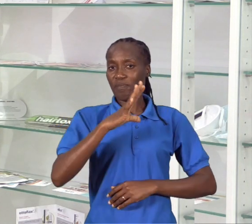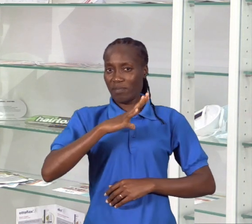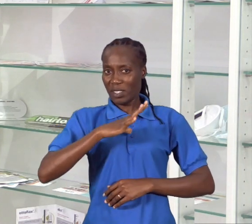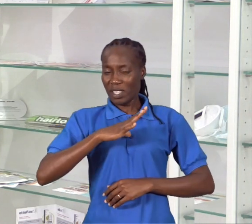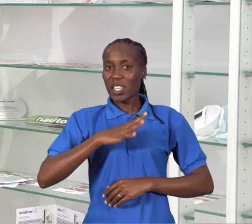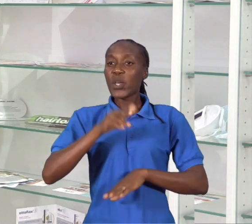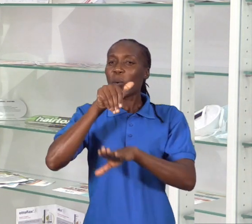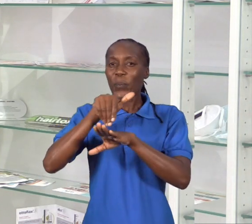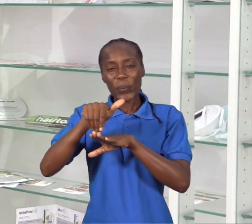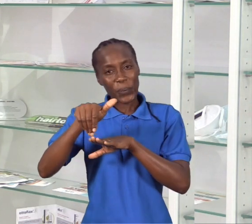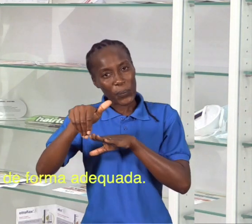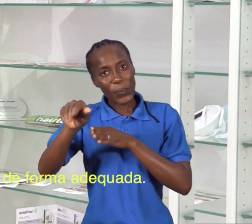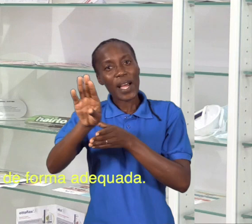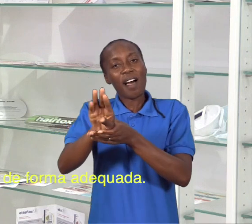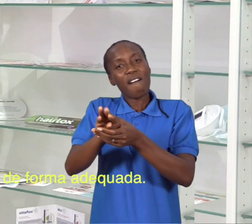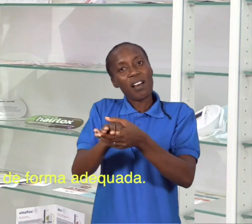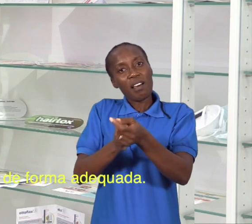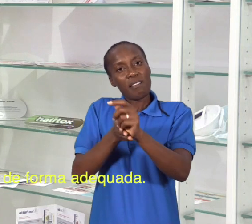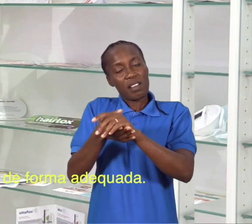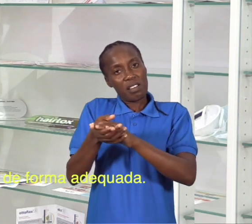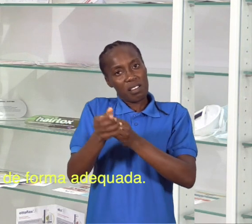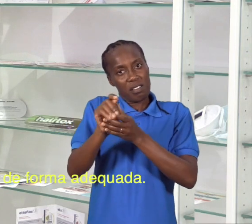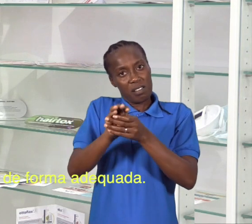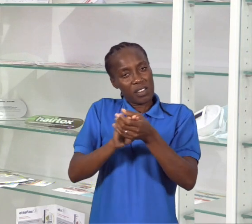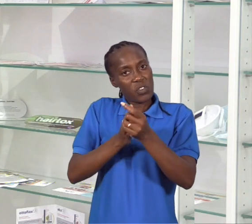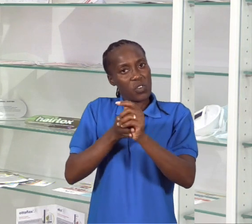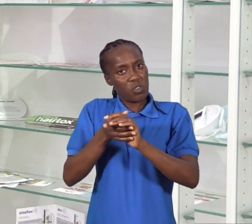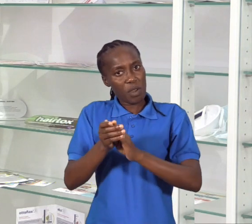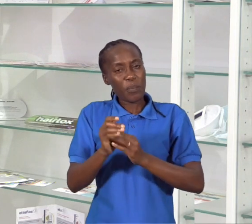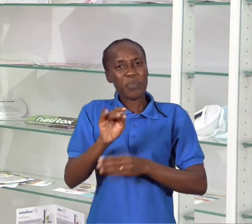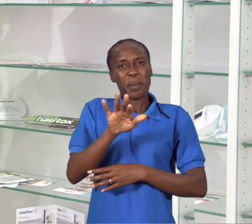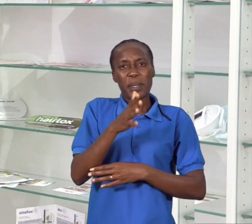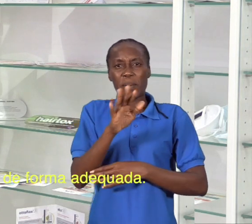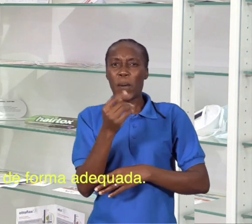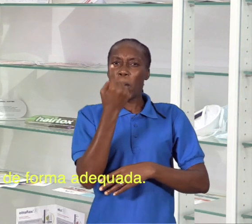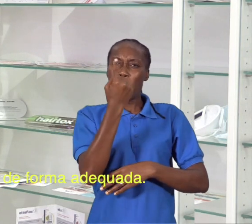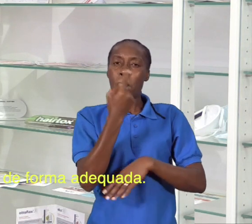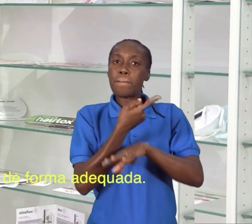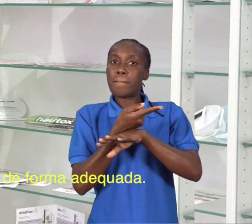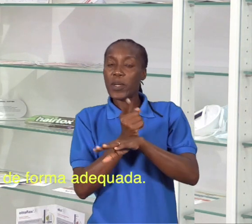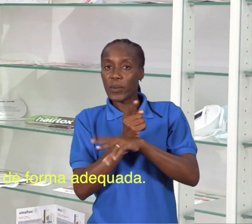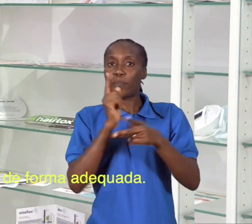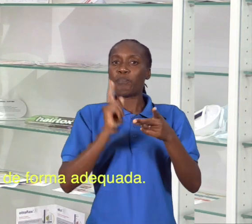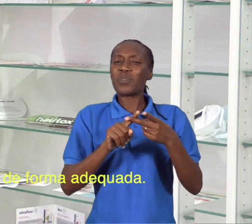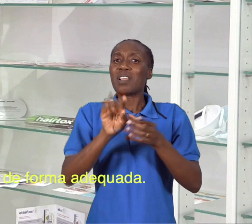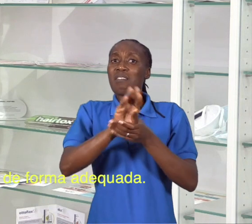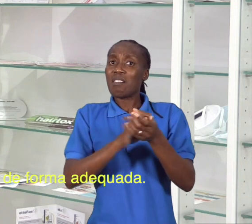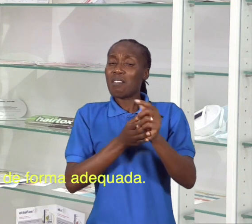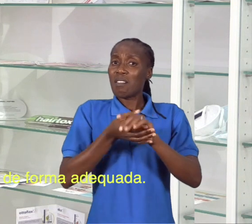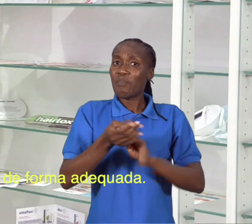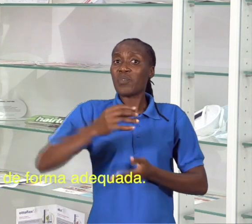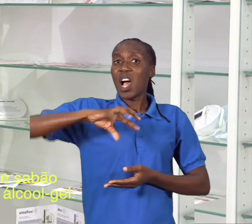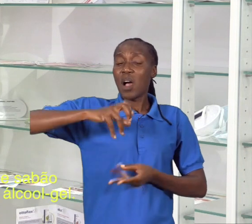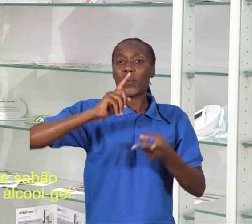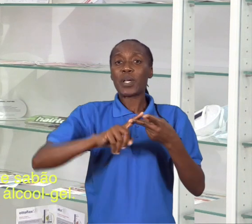previamente determinado, que continuem a fazer lavagem das mãos de forma adequada por pelo menos um minuto,